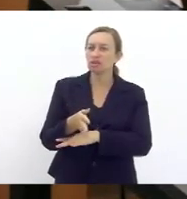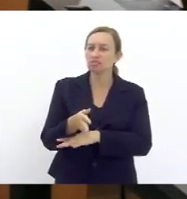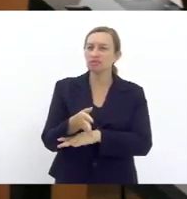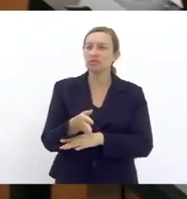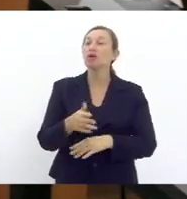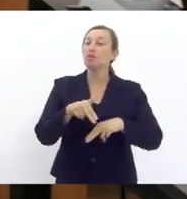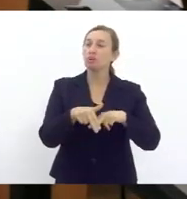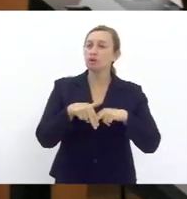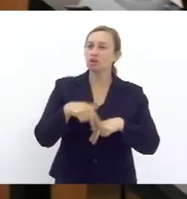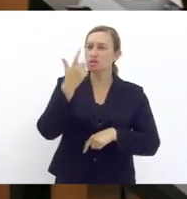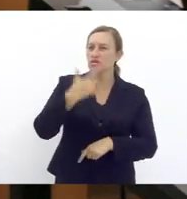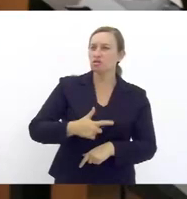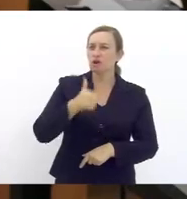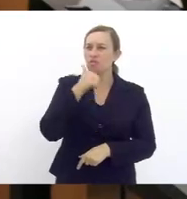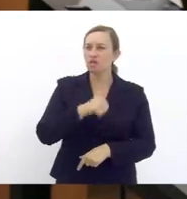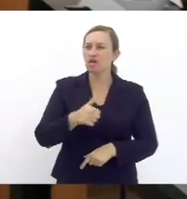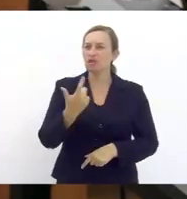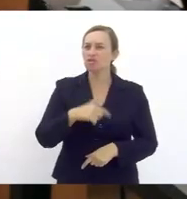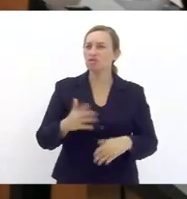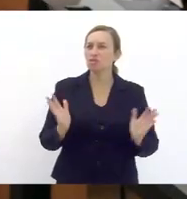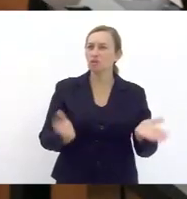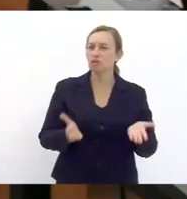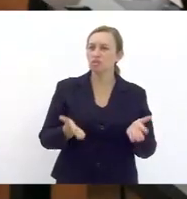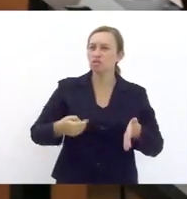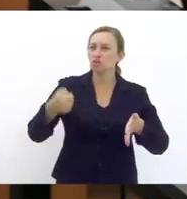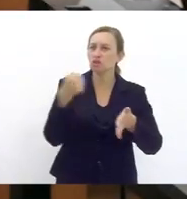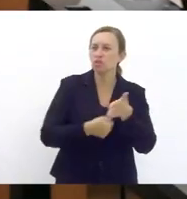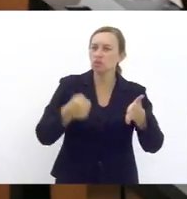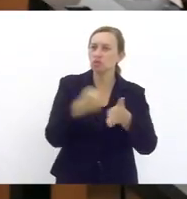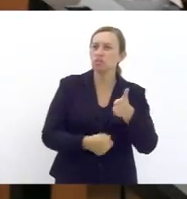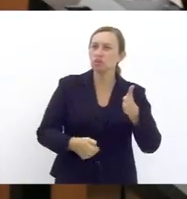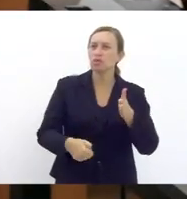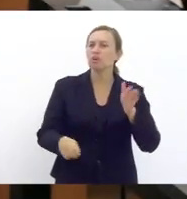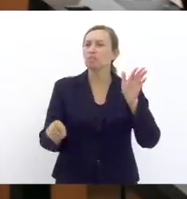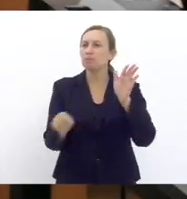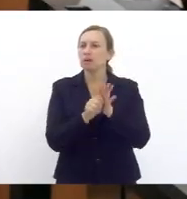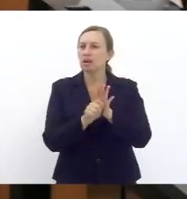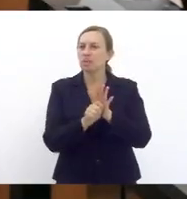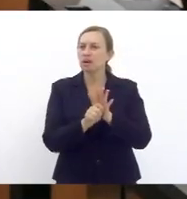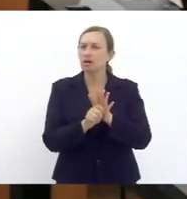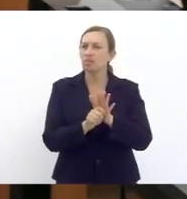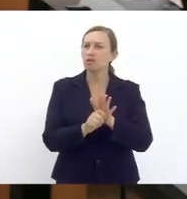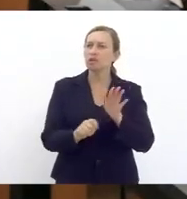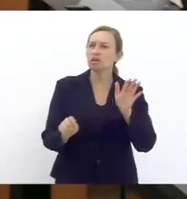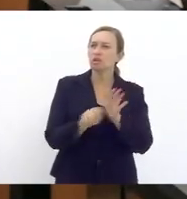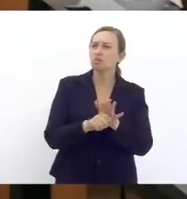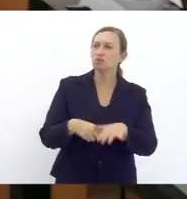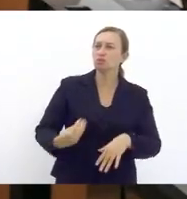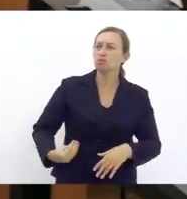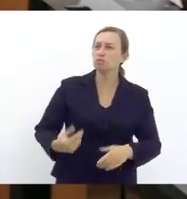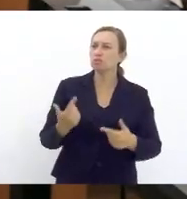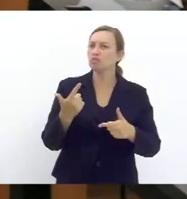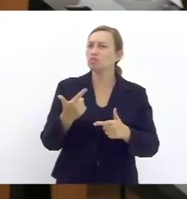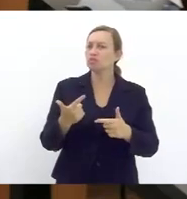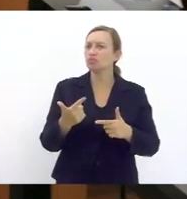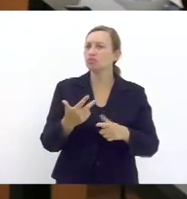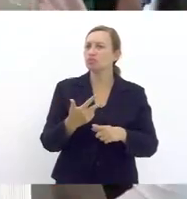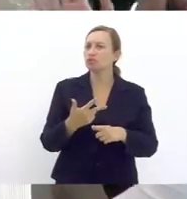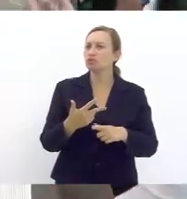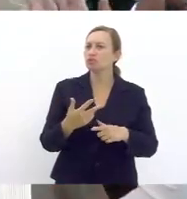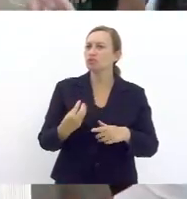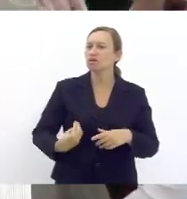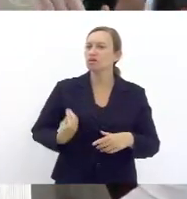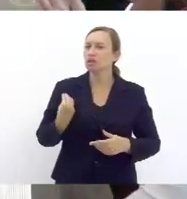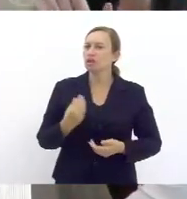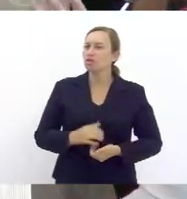eu me tornei a mulher que eu sou hoje brigo pela maconha luto pela maconha luto por vidas Obrigada amiga obrigada a todos